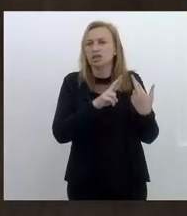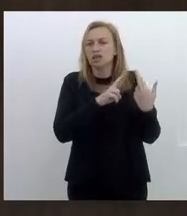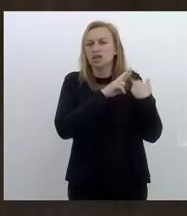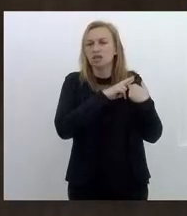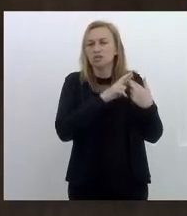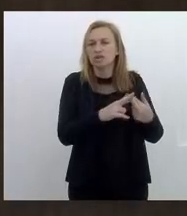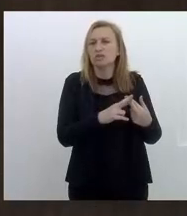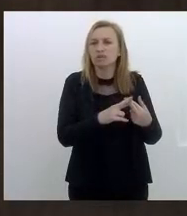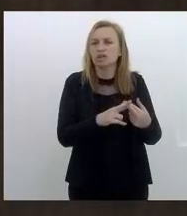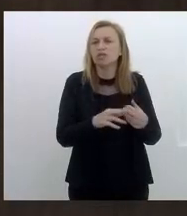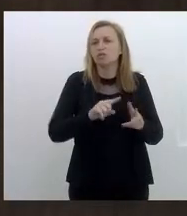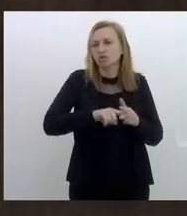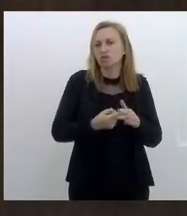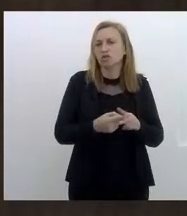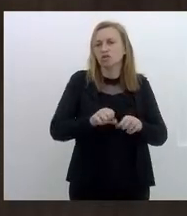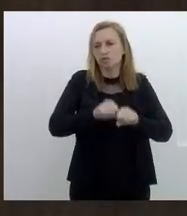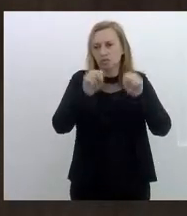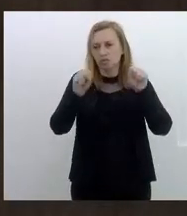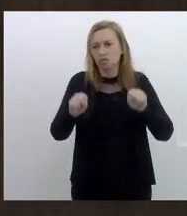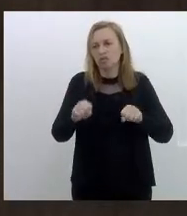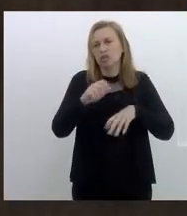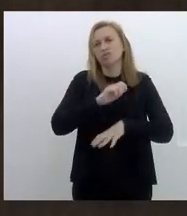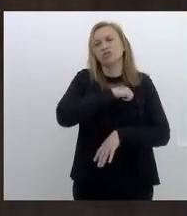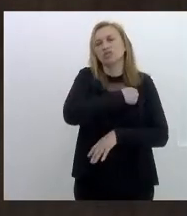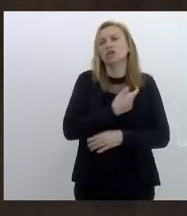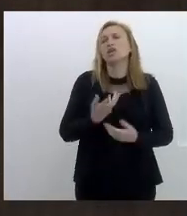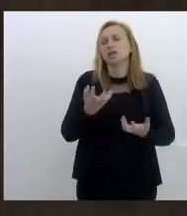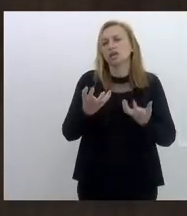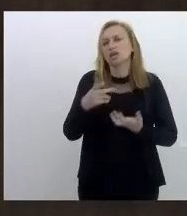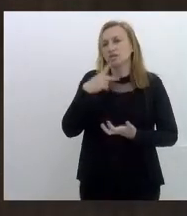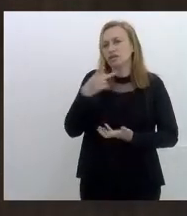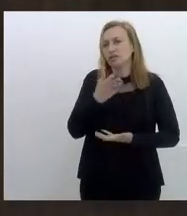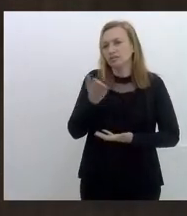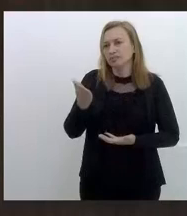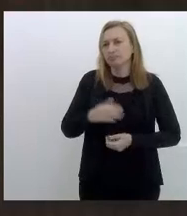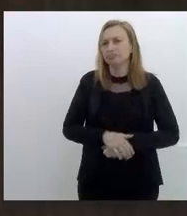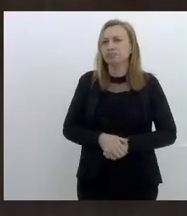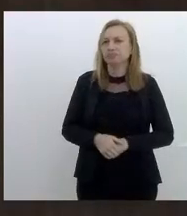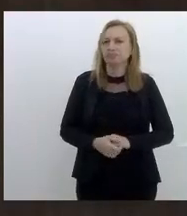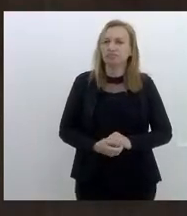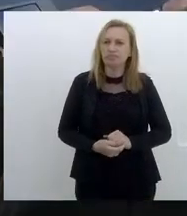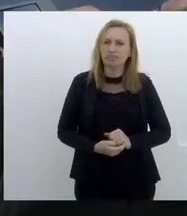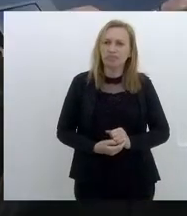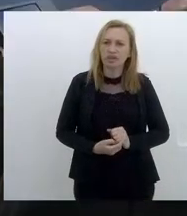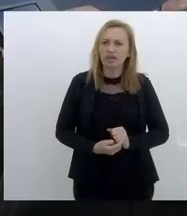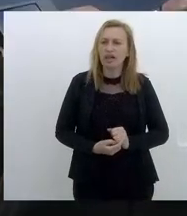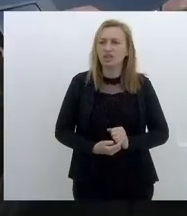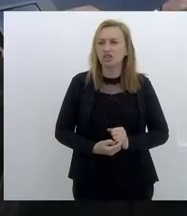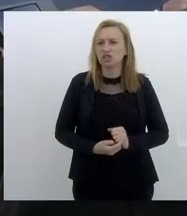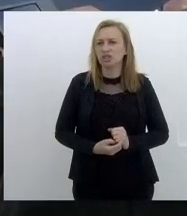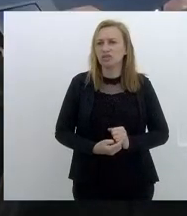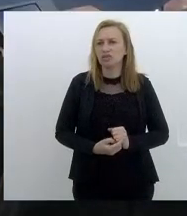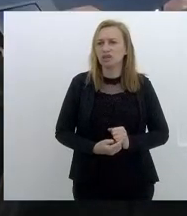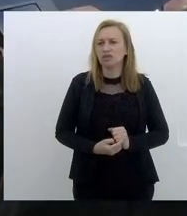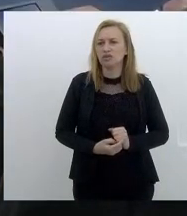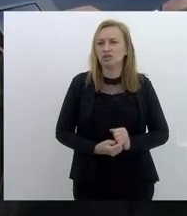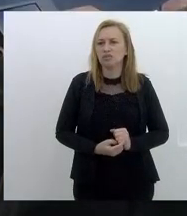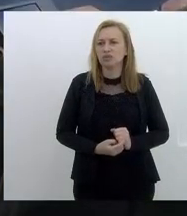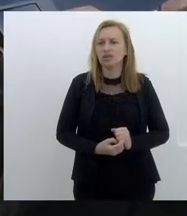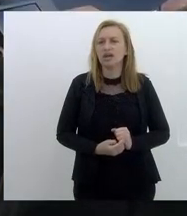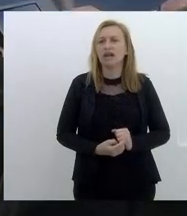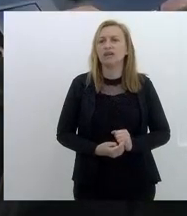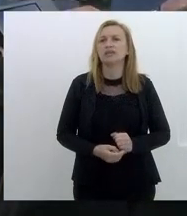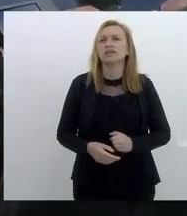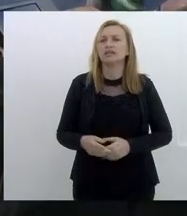o fiscal então a gente ser queria esses esclarecimentos e agradeço as palavras passar para o